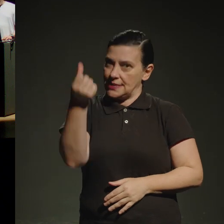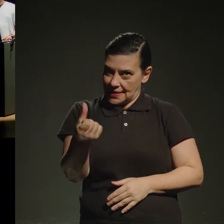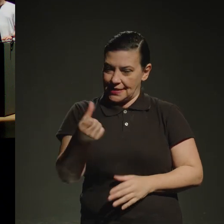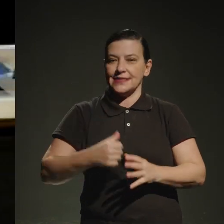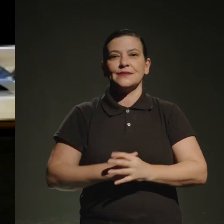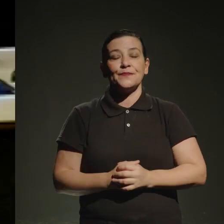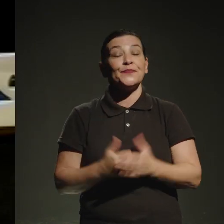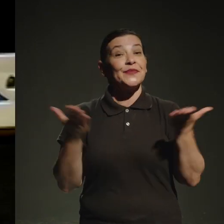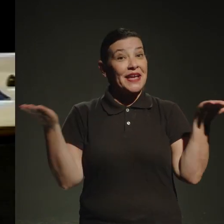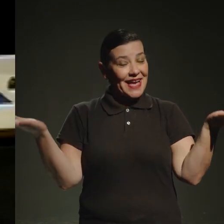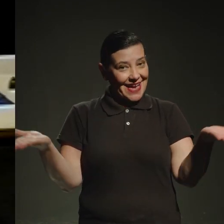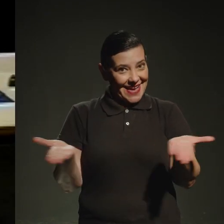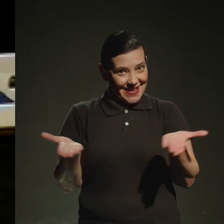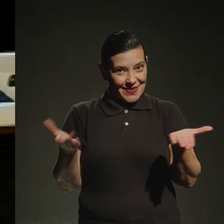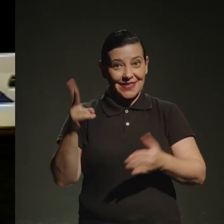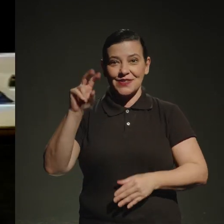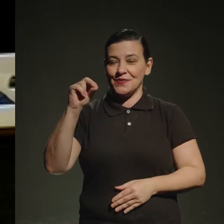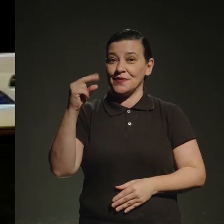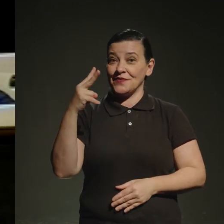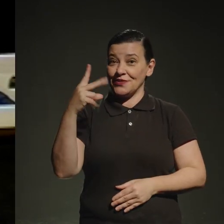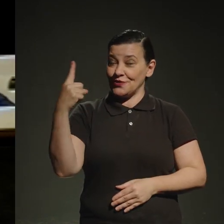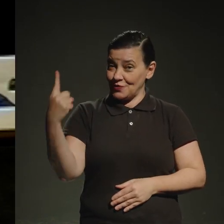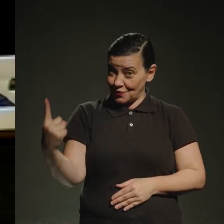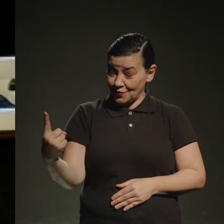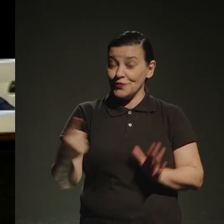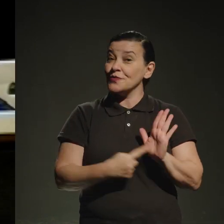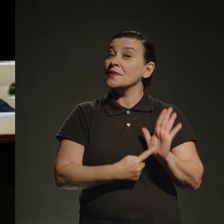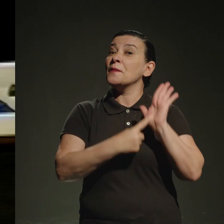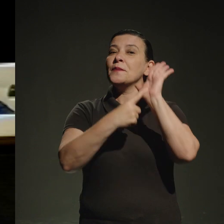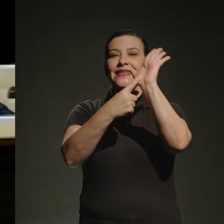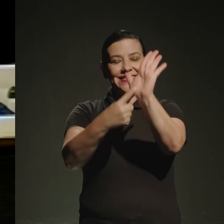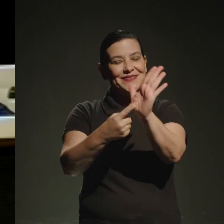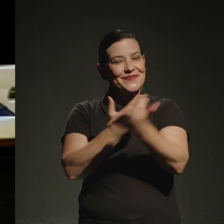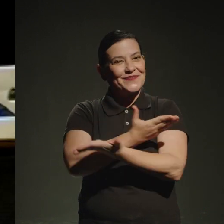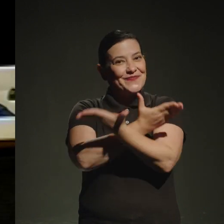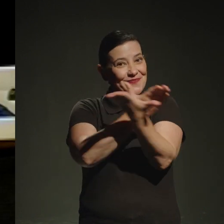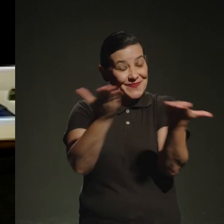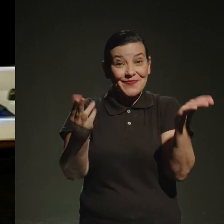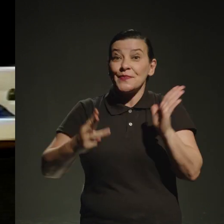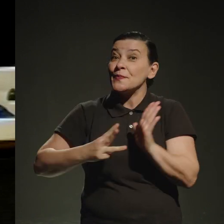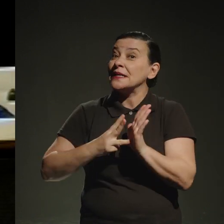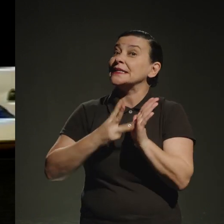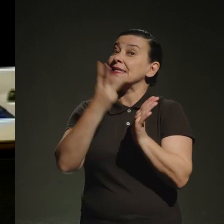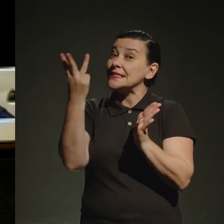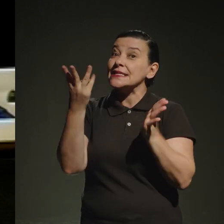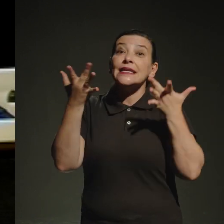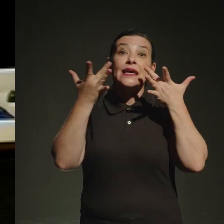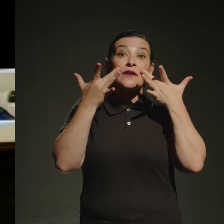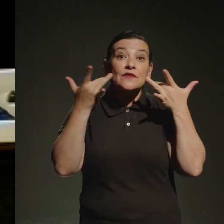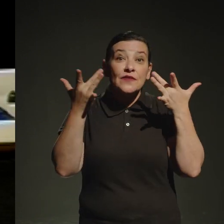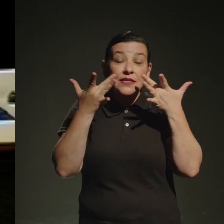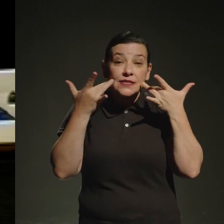essa peça que se chama O Homem e a Mancha. Ela tem um ato e ela é feita para apenas